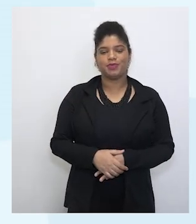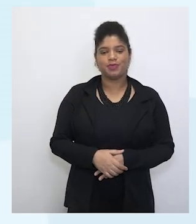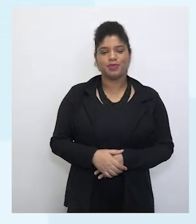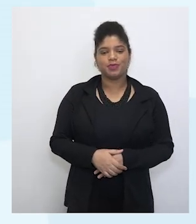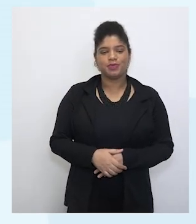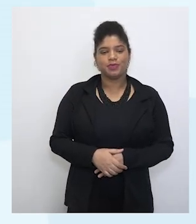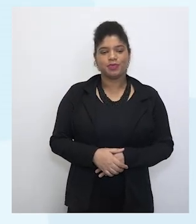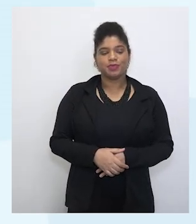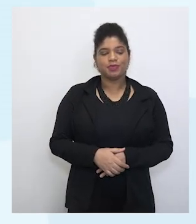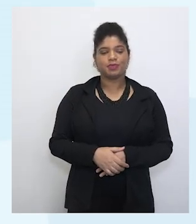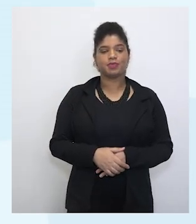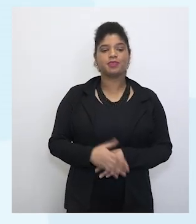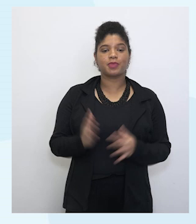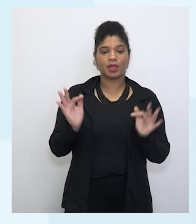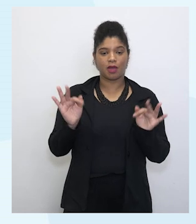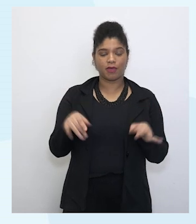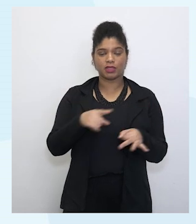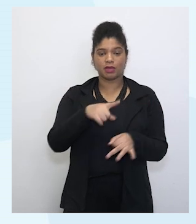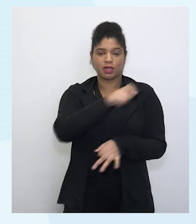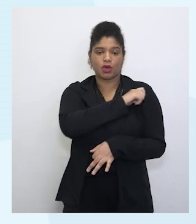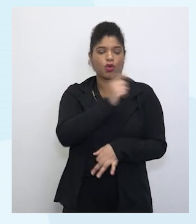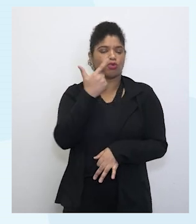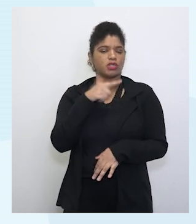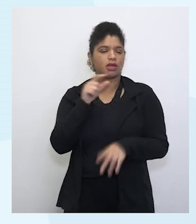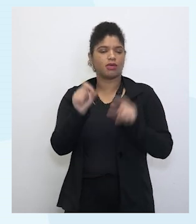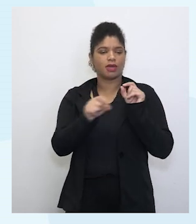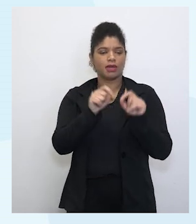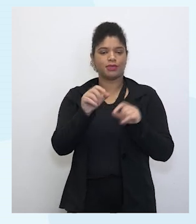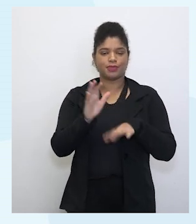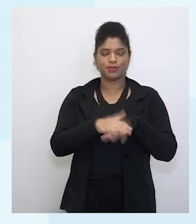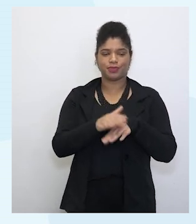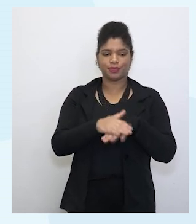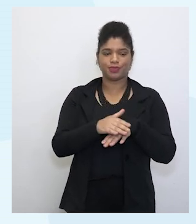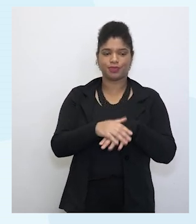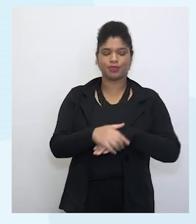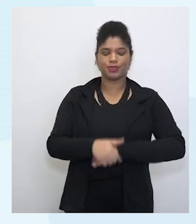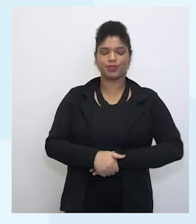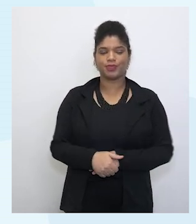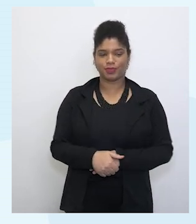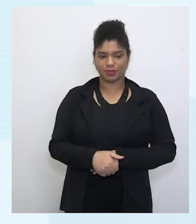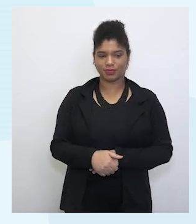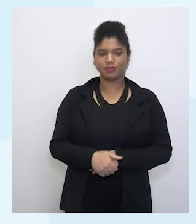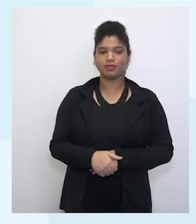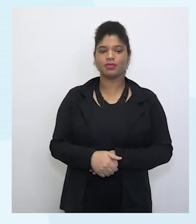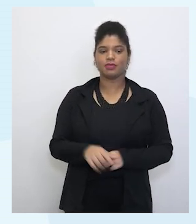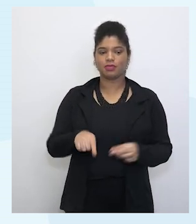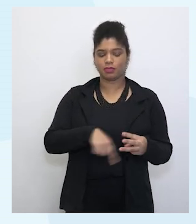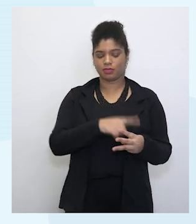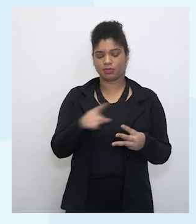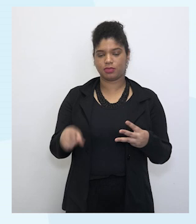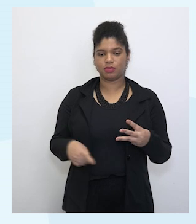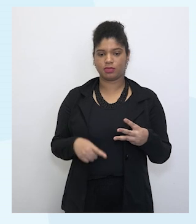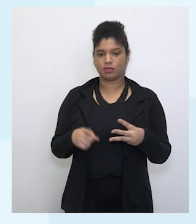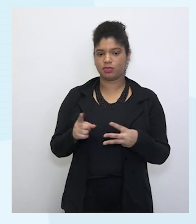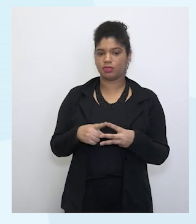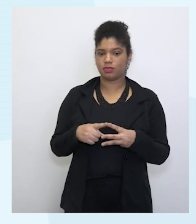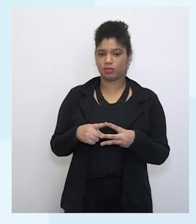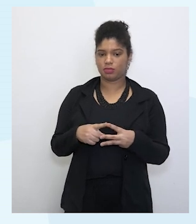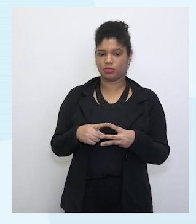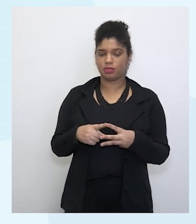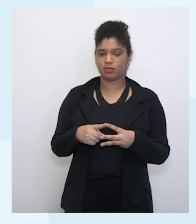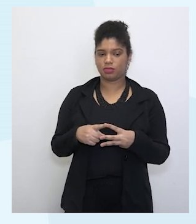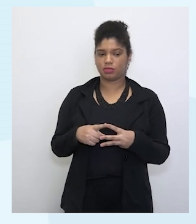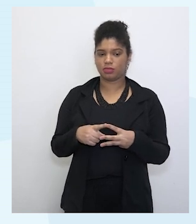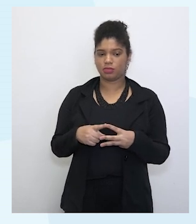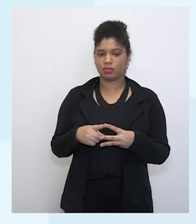Para o final dessa aula, que os alunos compreendam, né? Yes. Use reading strategies to understand